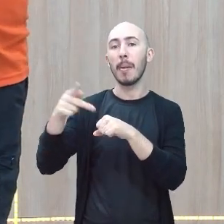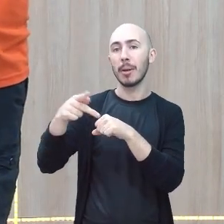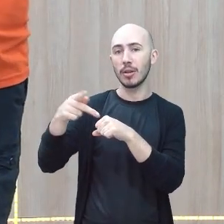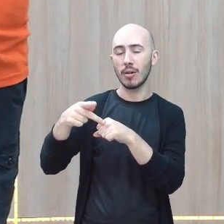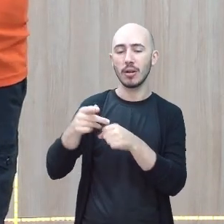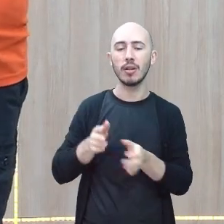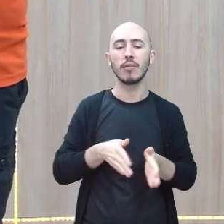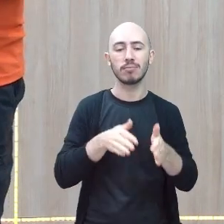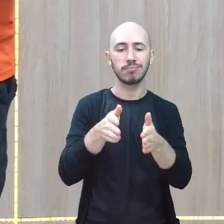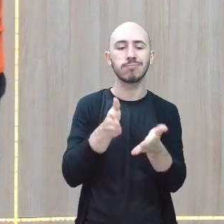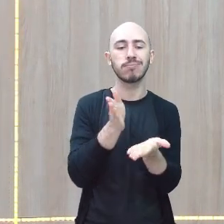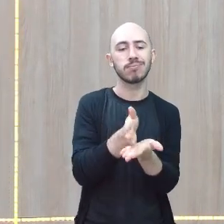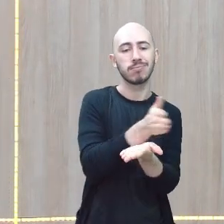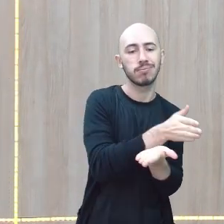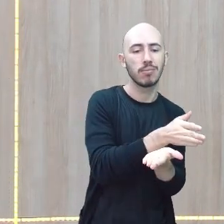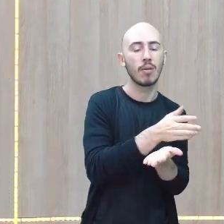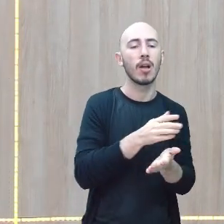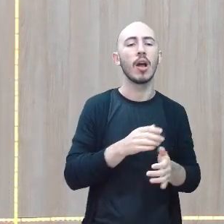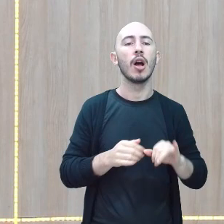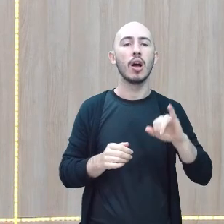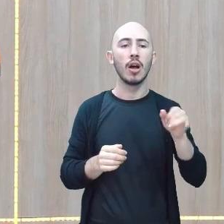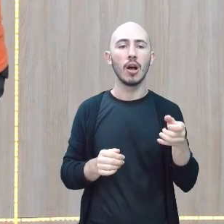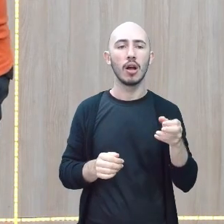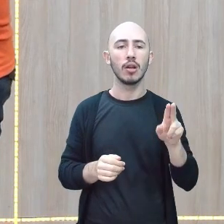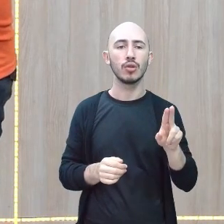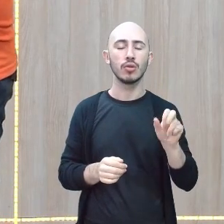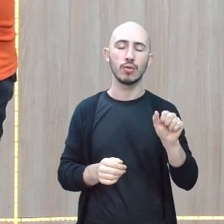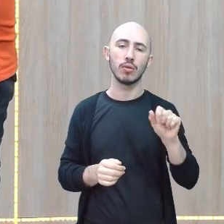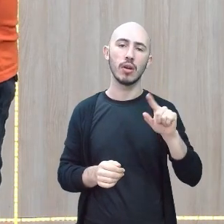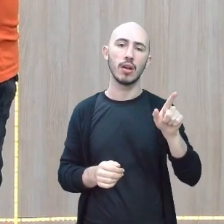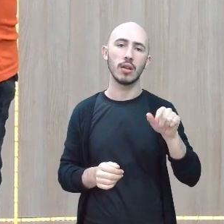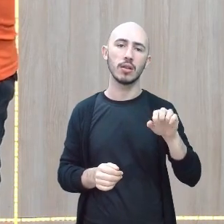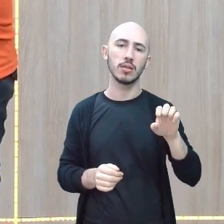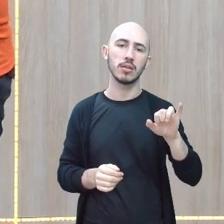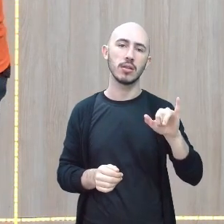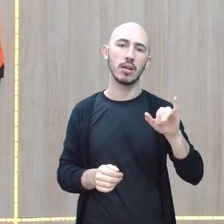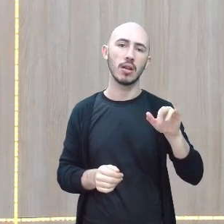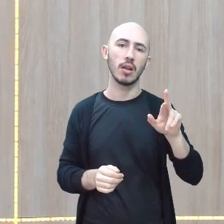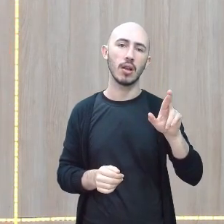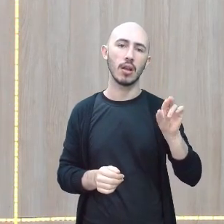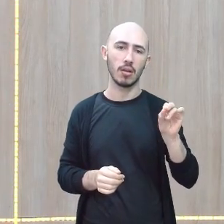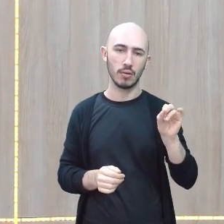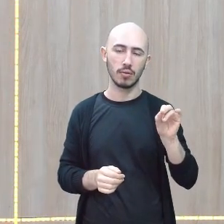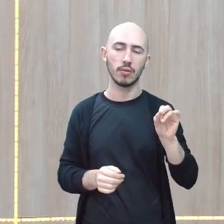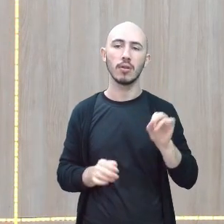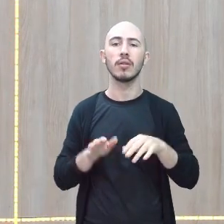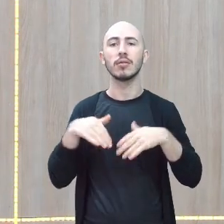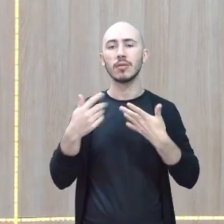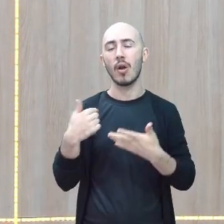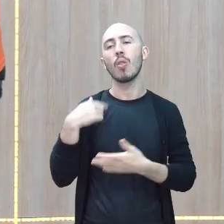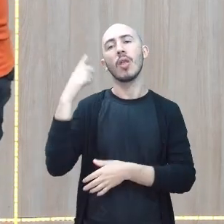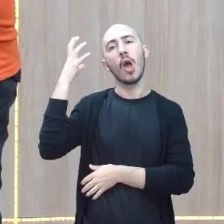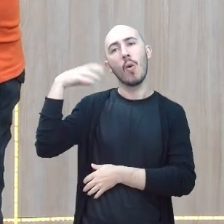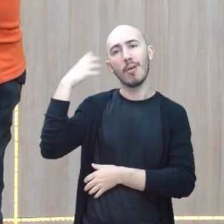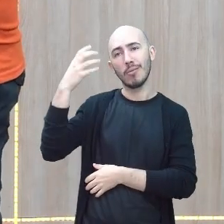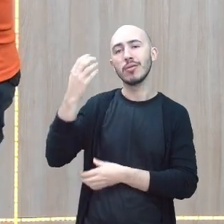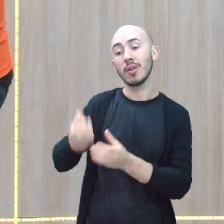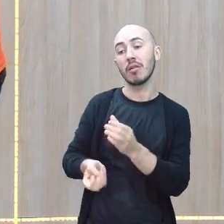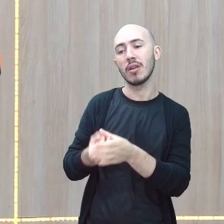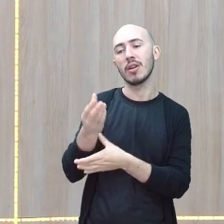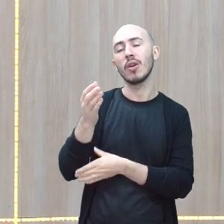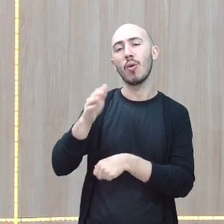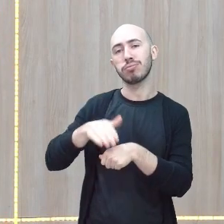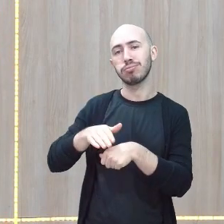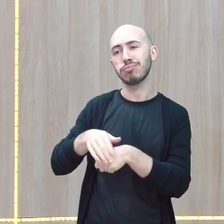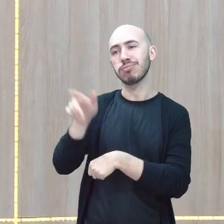e Juazeiro, né? Então, nesse sentido, né, ele compôs, né, uma música, né, ele canta